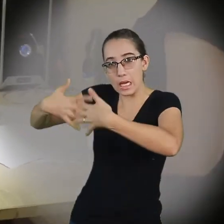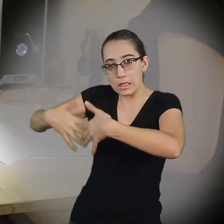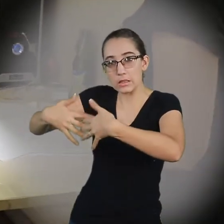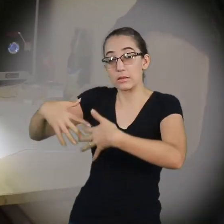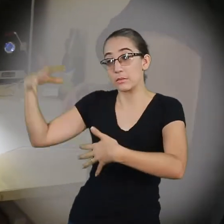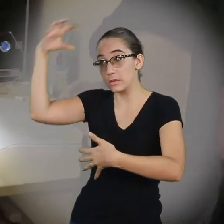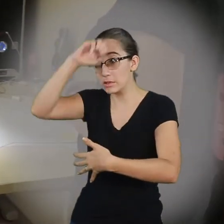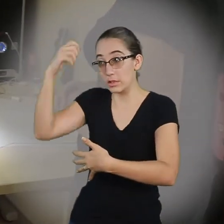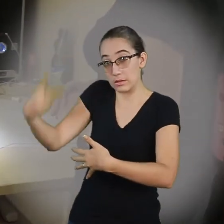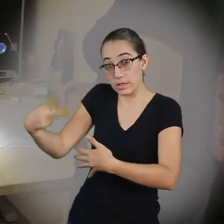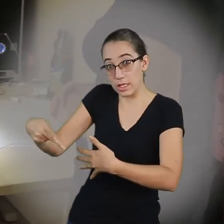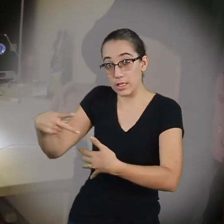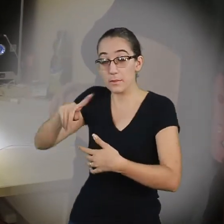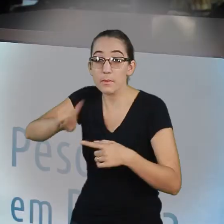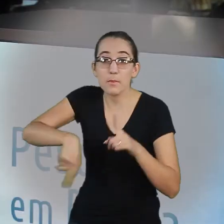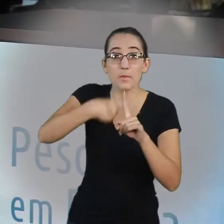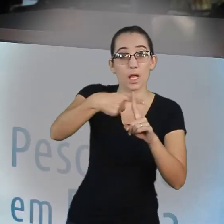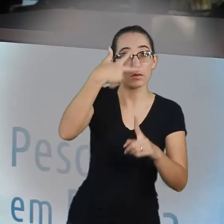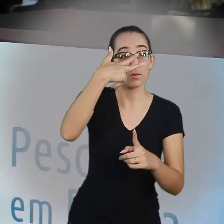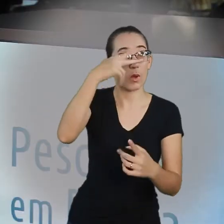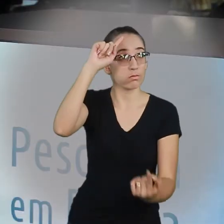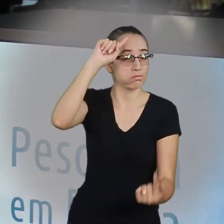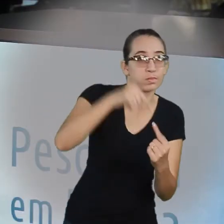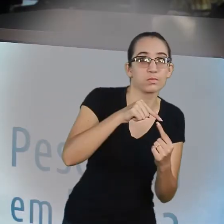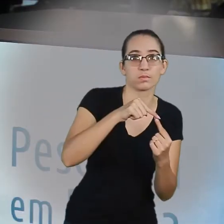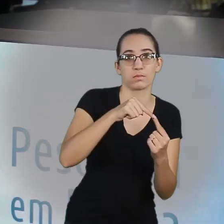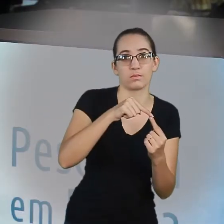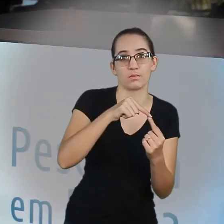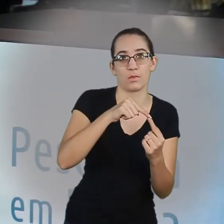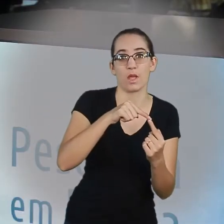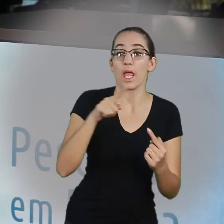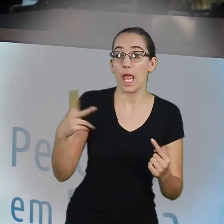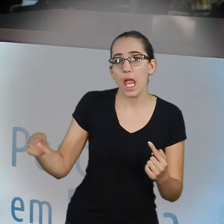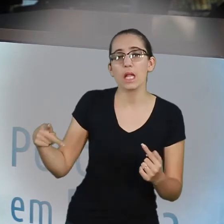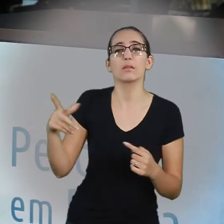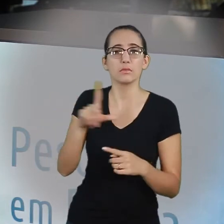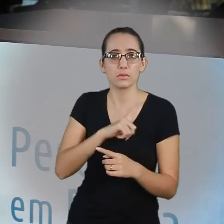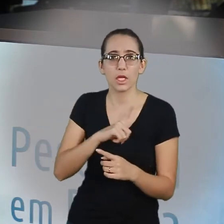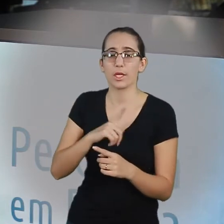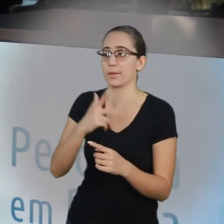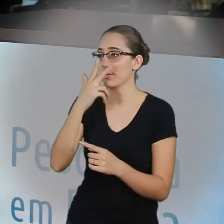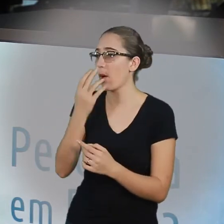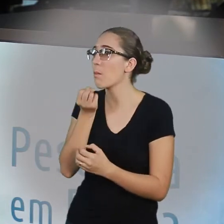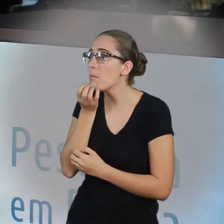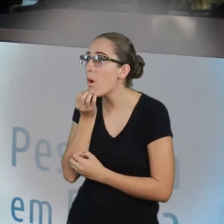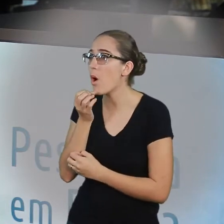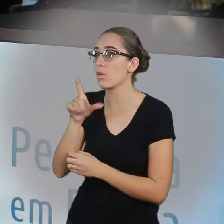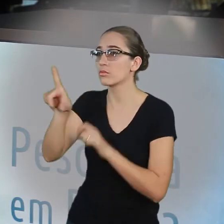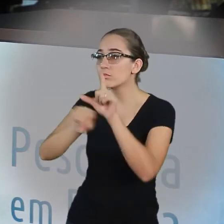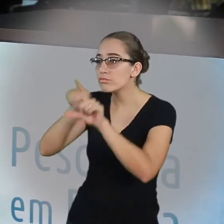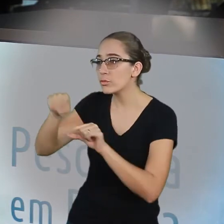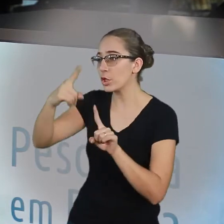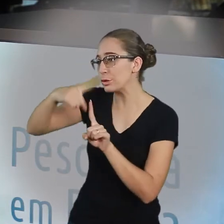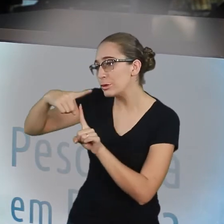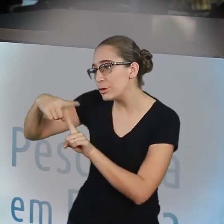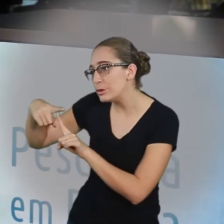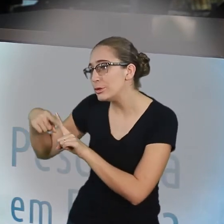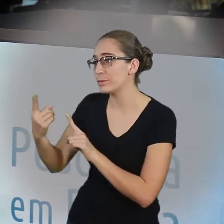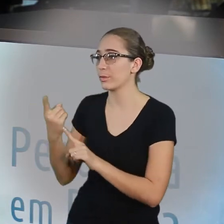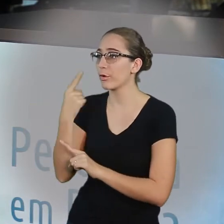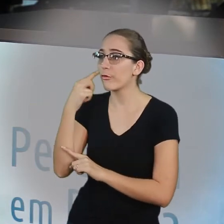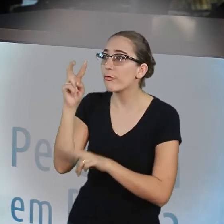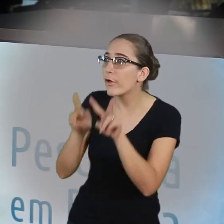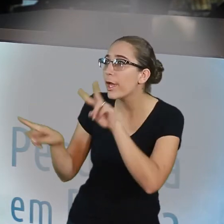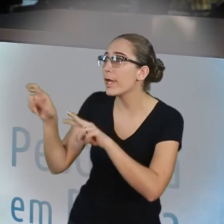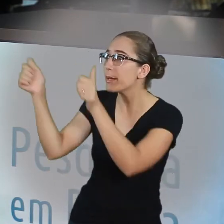Então, os sistemas de aprendizado hoje em dia, eles são muito bons para fazer classificações para clusterizar informações, para identificar